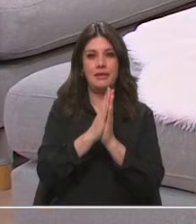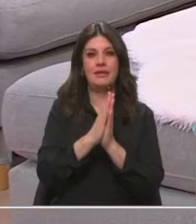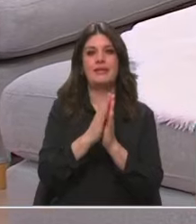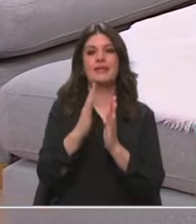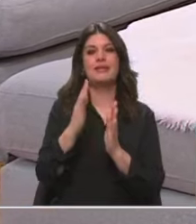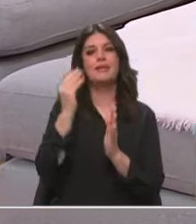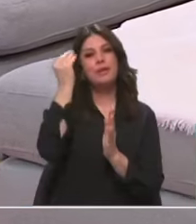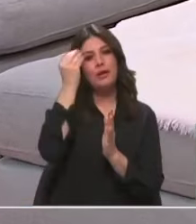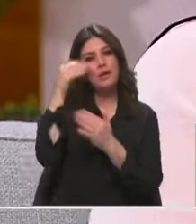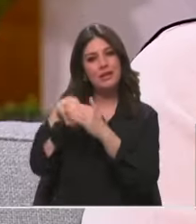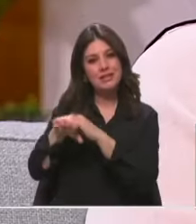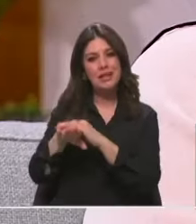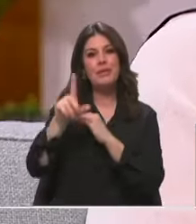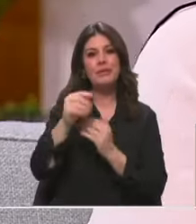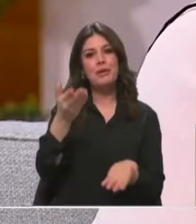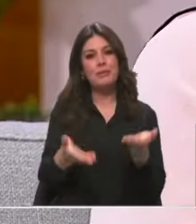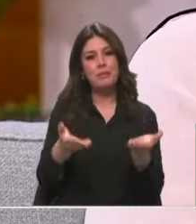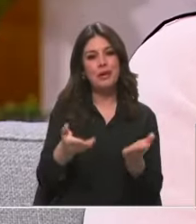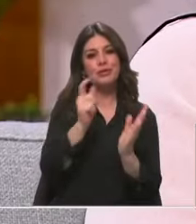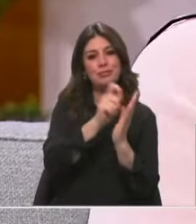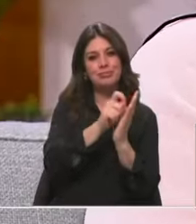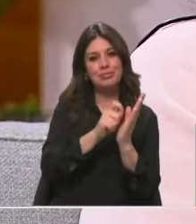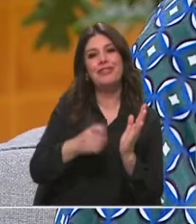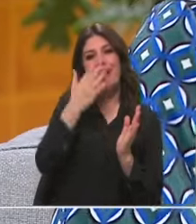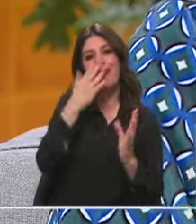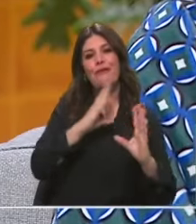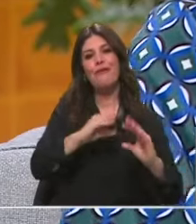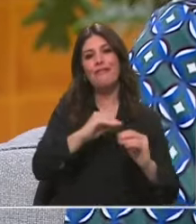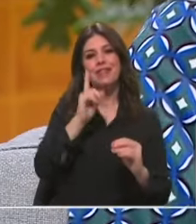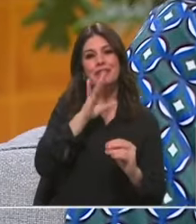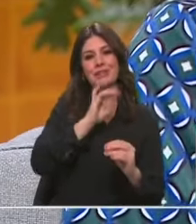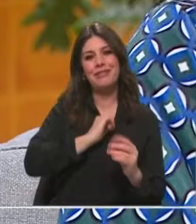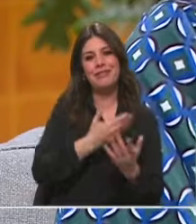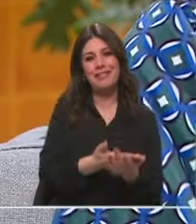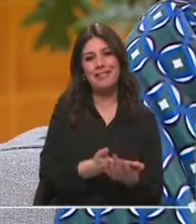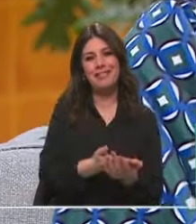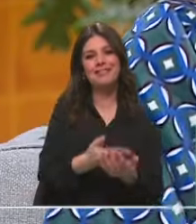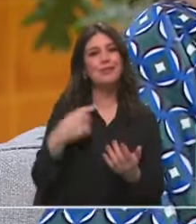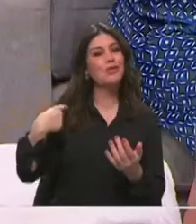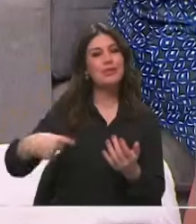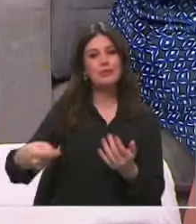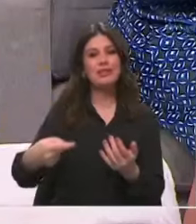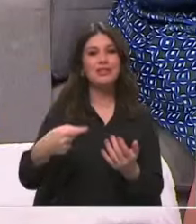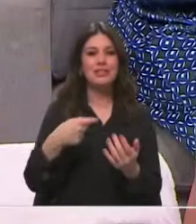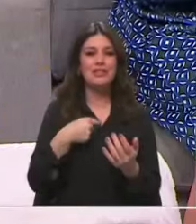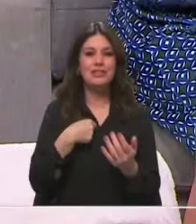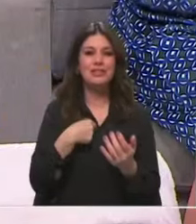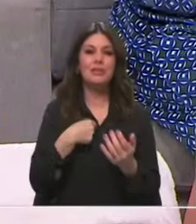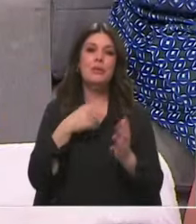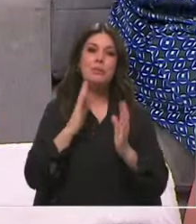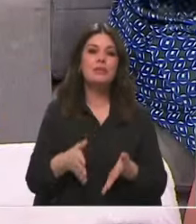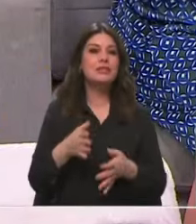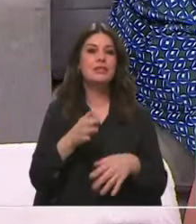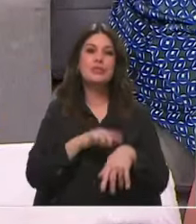ficar com essa recordação e eu fiquei tranquila com isso fiz as perguntas todas que tinha a fazer precisamos ter o nosso momento eu preciso todos os dias ter um momento com a minha filha falar com